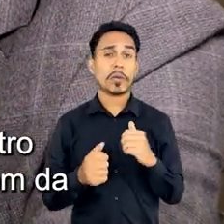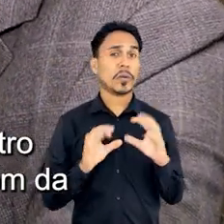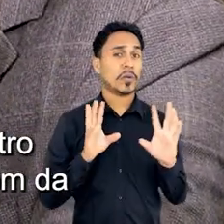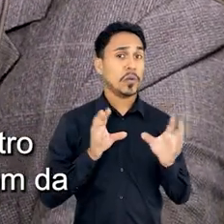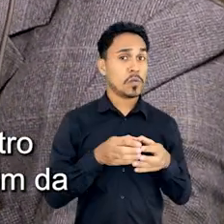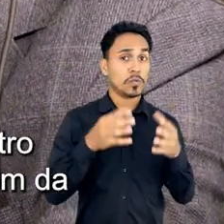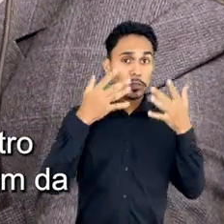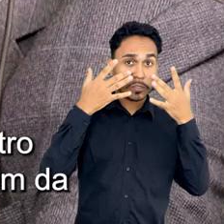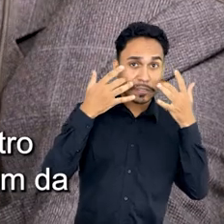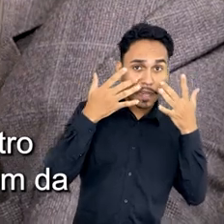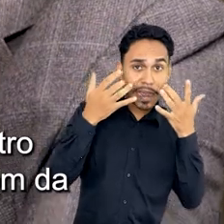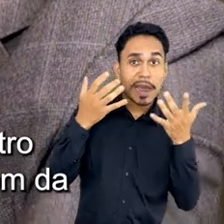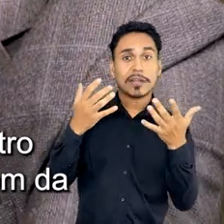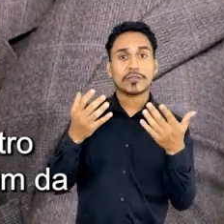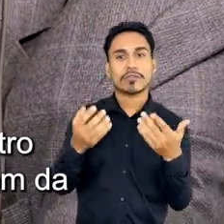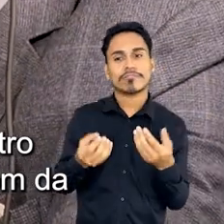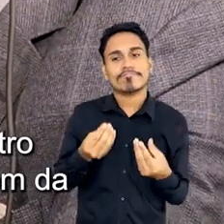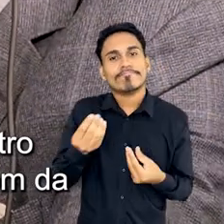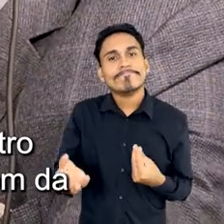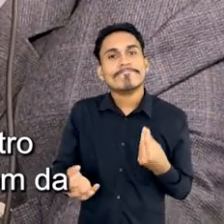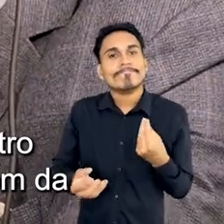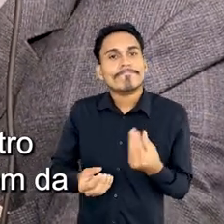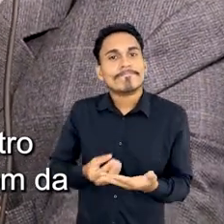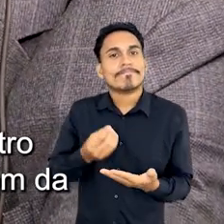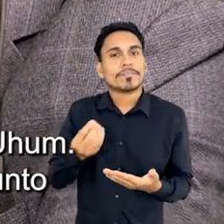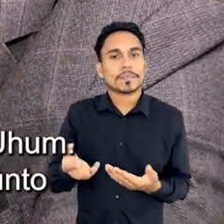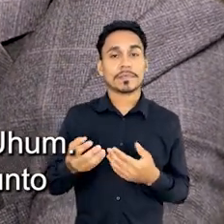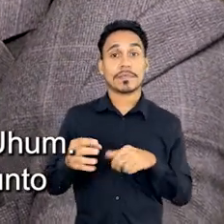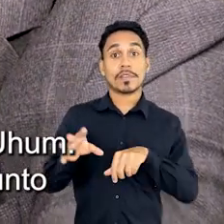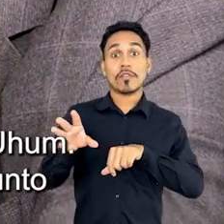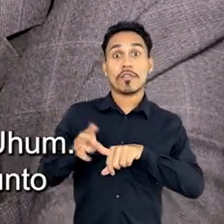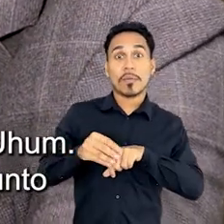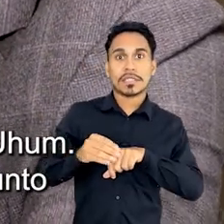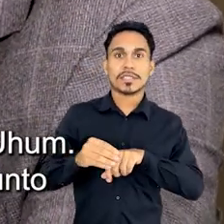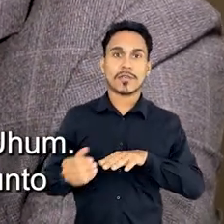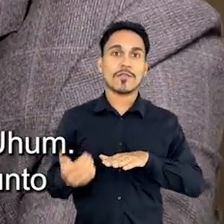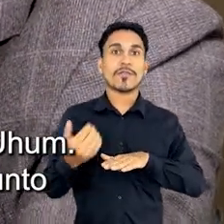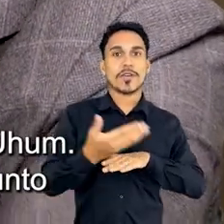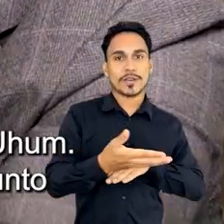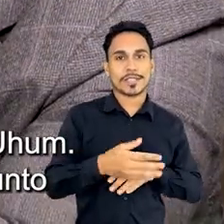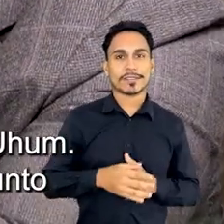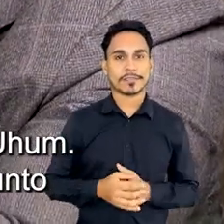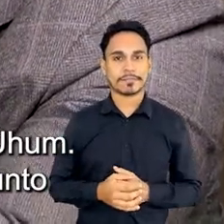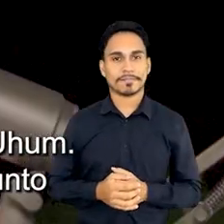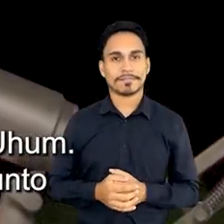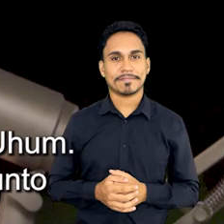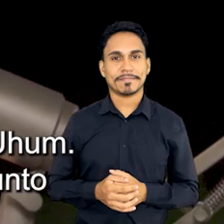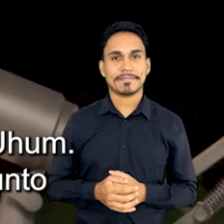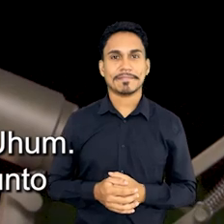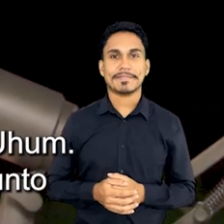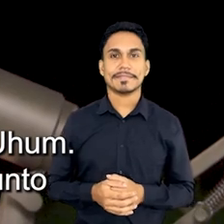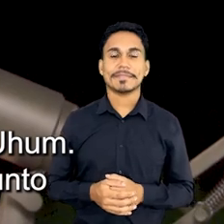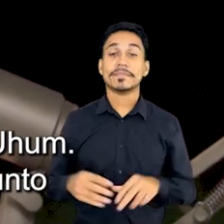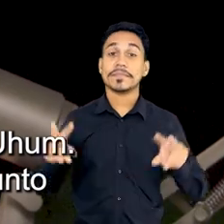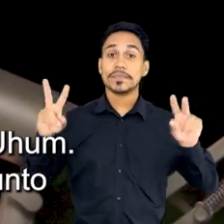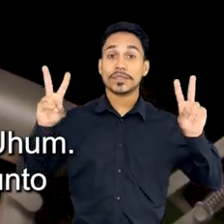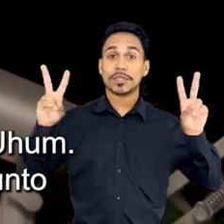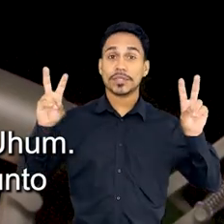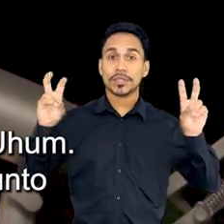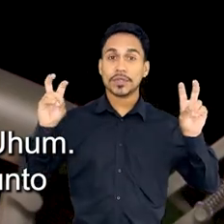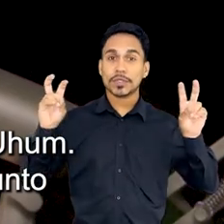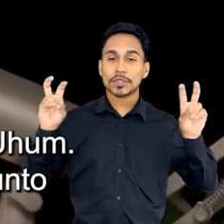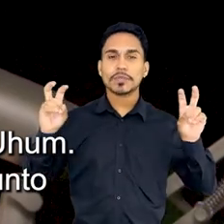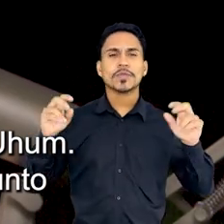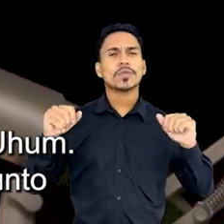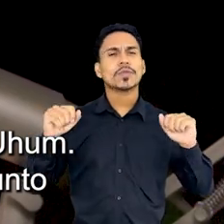teatro eh e tudo mais que a gente pode oferecer para além da formação especializada que a gente traz não é uhum e falando um pouco mais